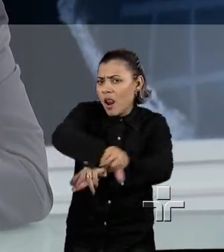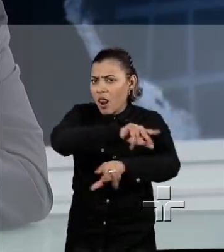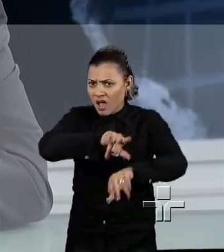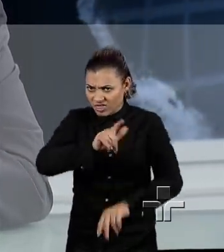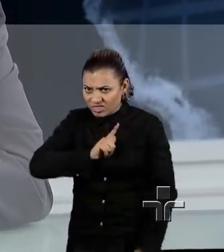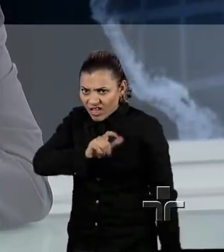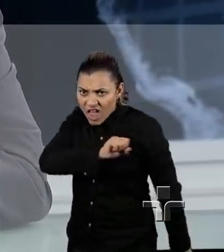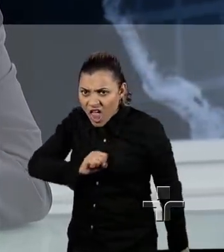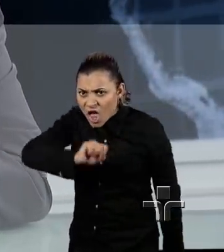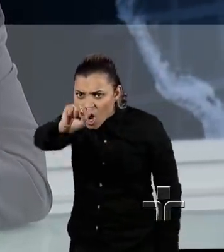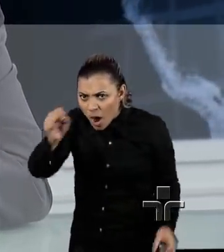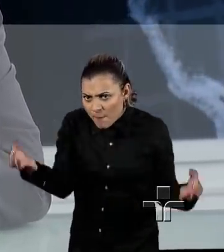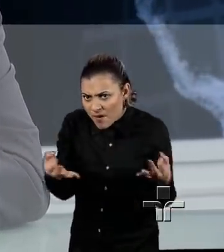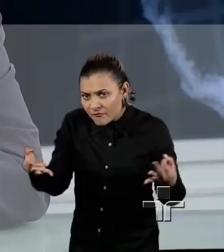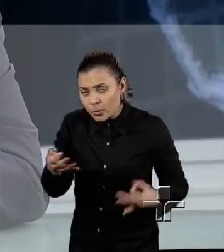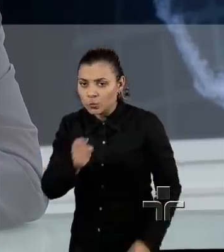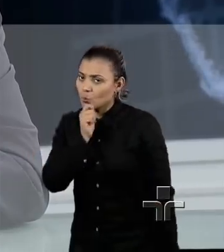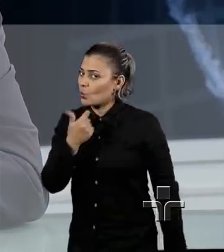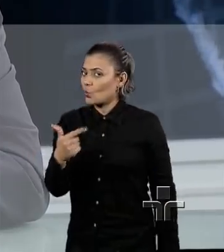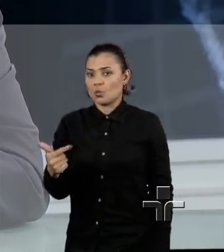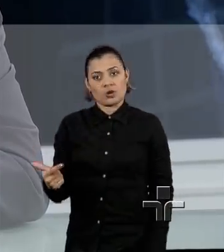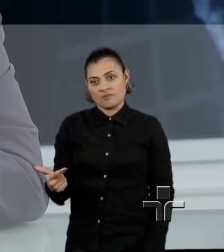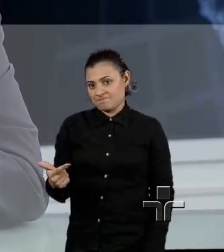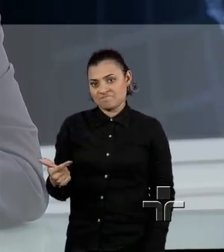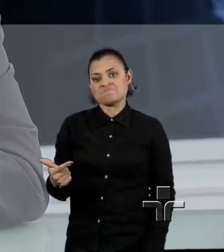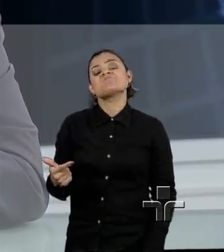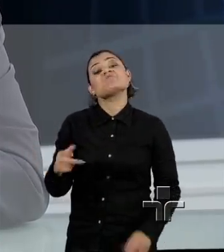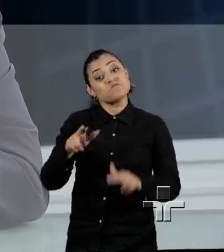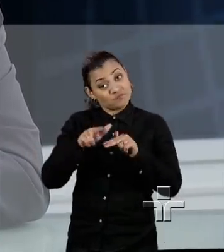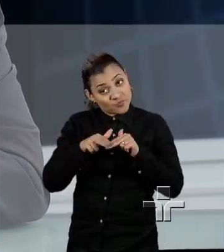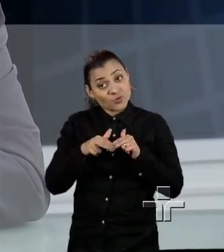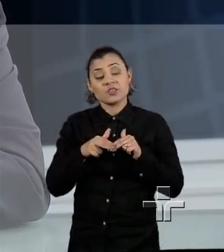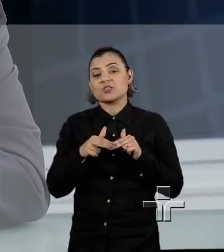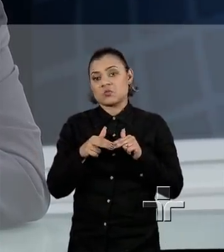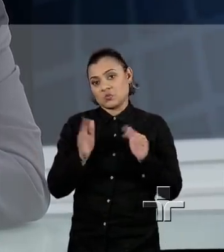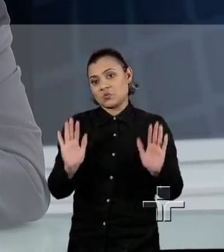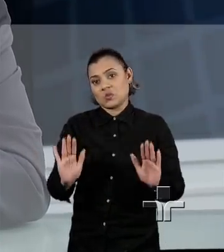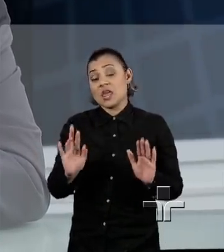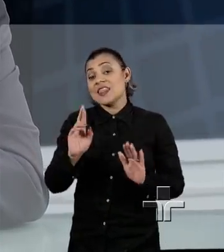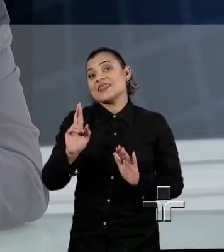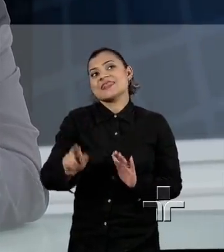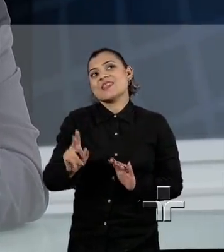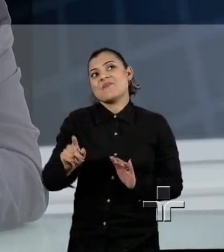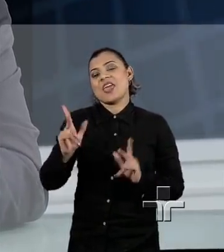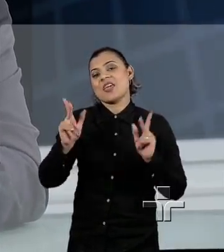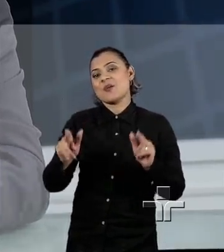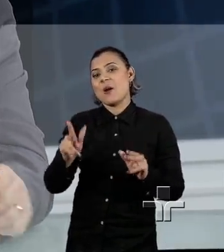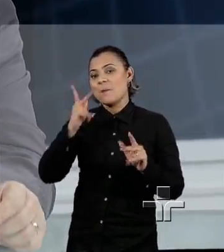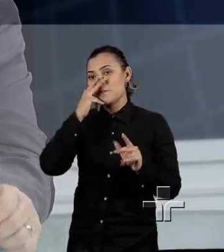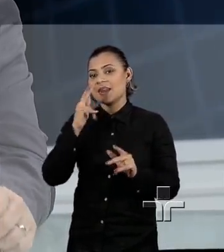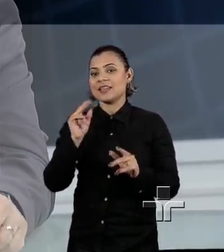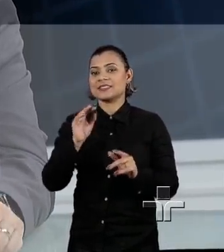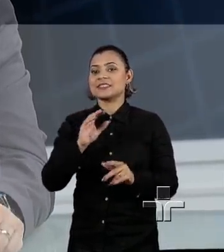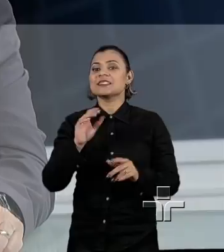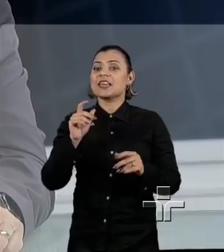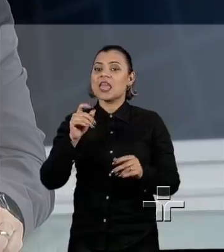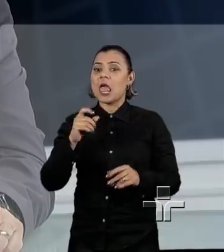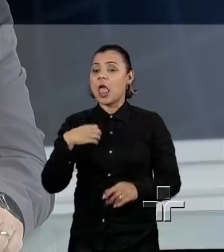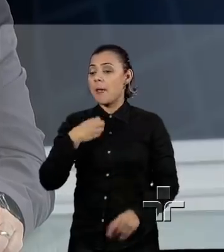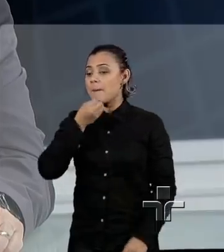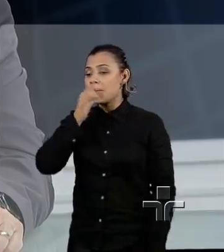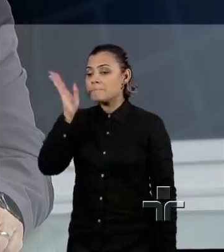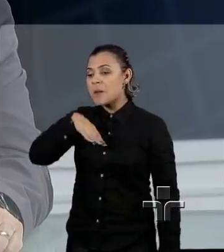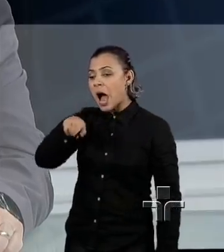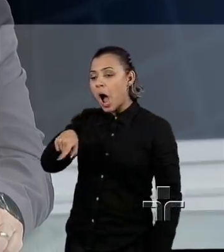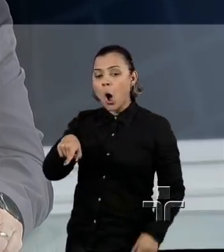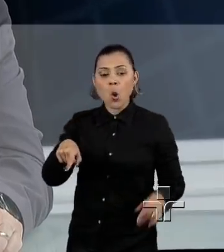heróis perfeitos, nem vilões. Quer dizer, não é um cavaleiro do zodíaco, esse aqui é do bem, esse é do